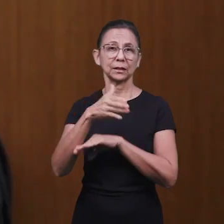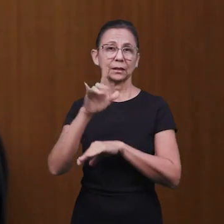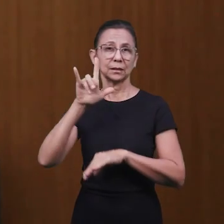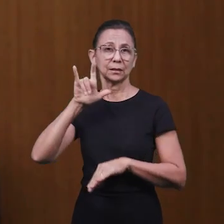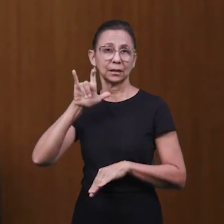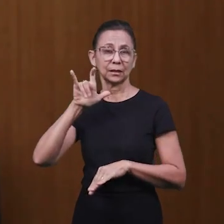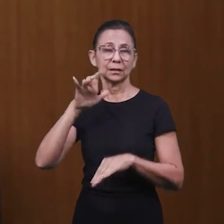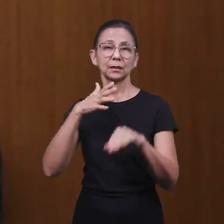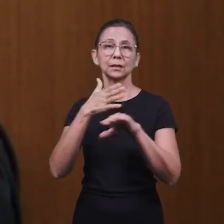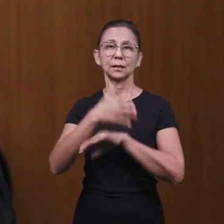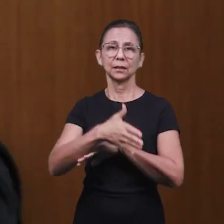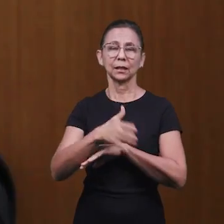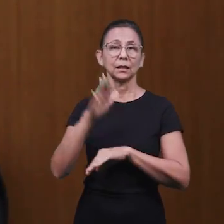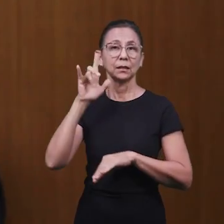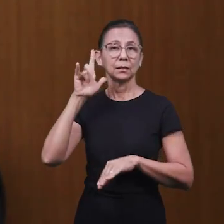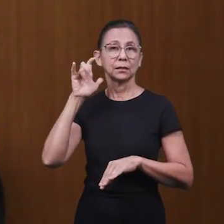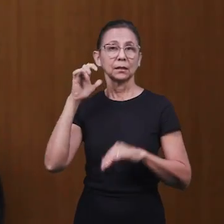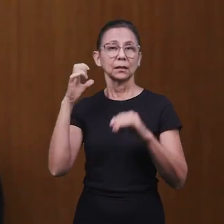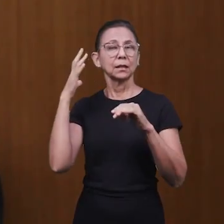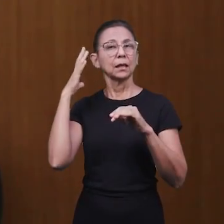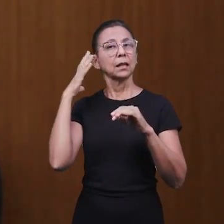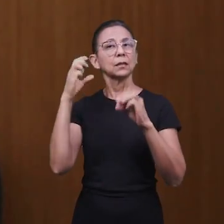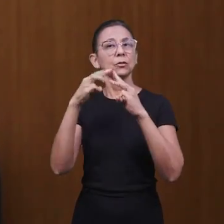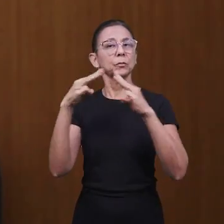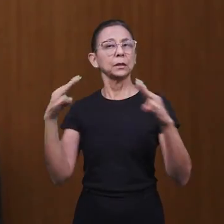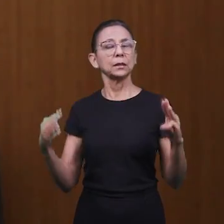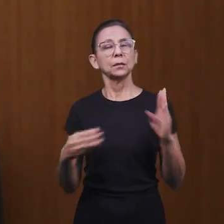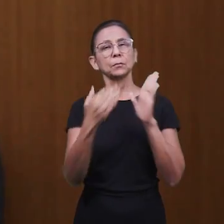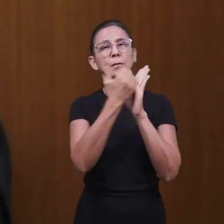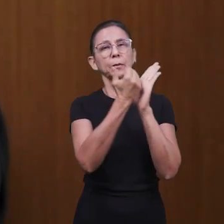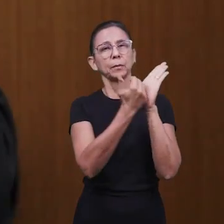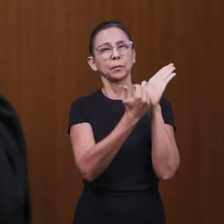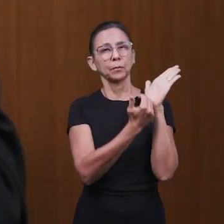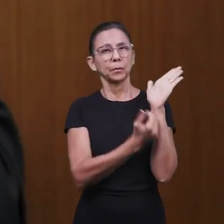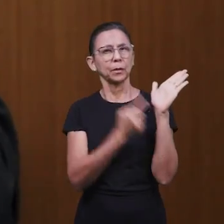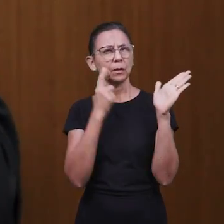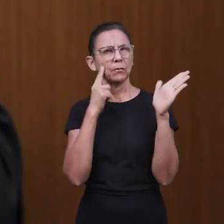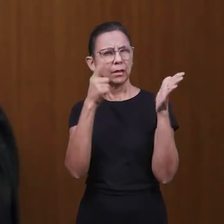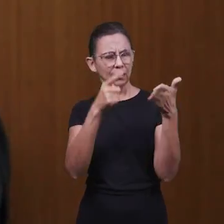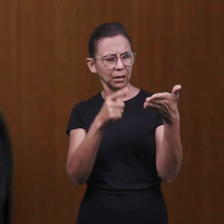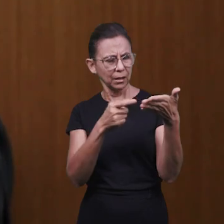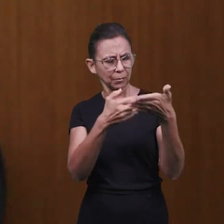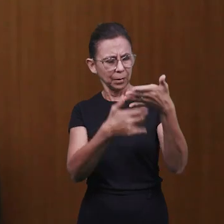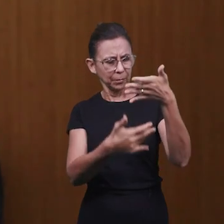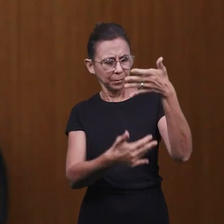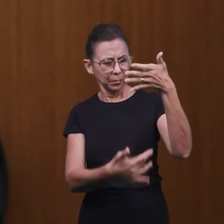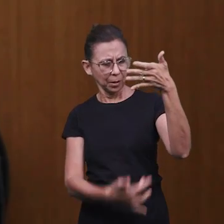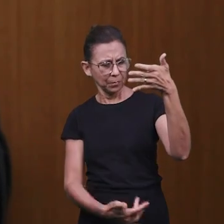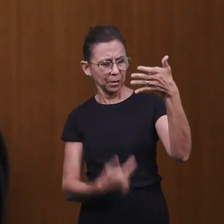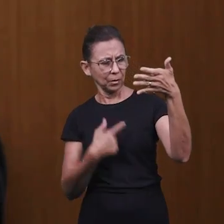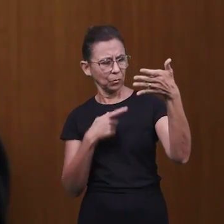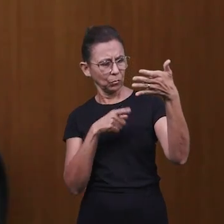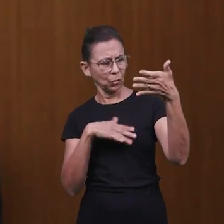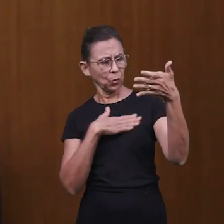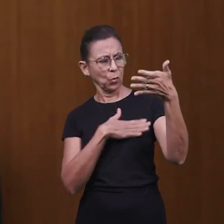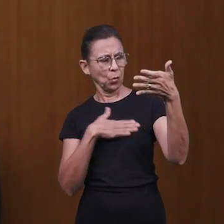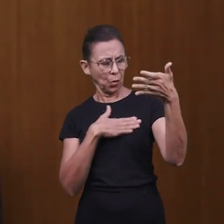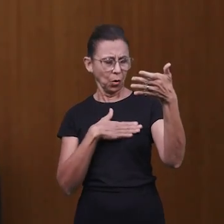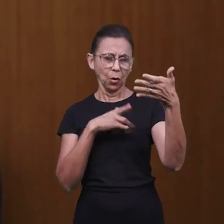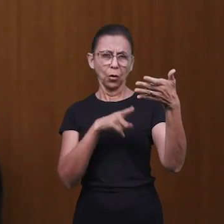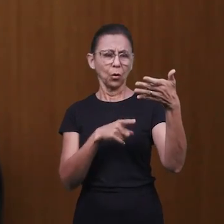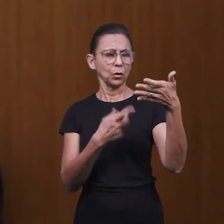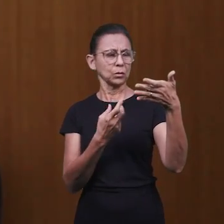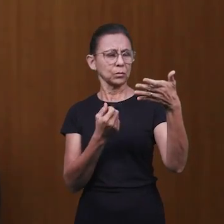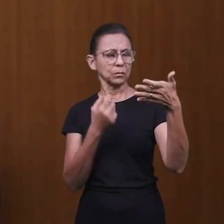Instagram da Rádio Manaim. Você pega lá a nossa programação da TV Manaim, dá uma olhada lá, vê os programas que você mais gosta, se programa para